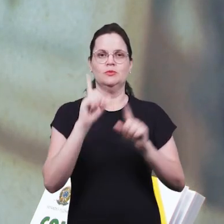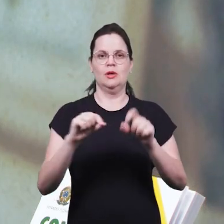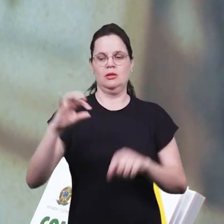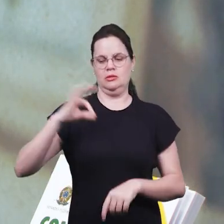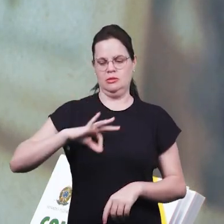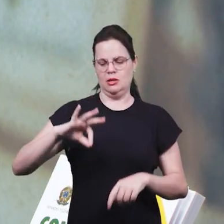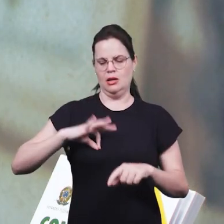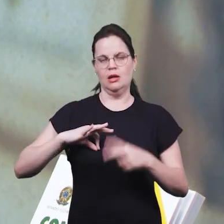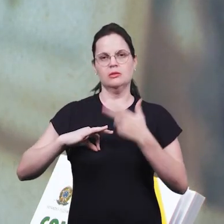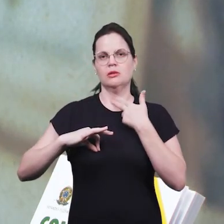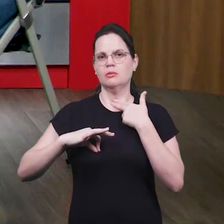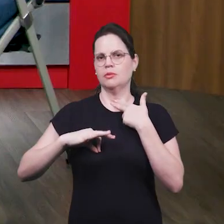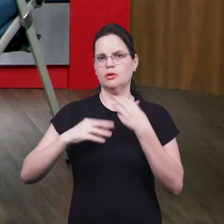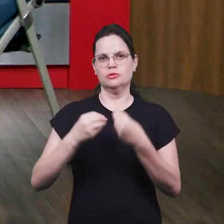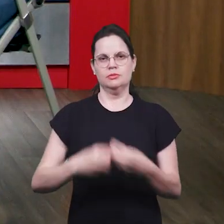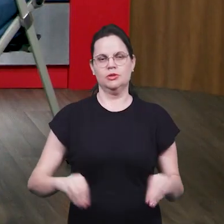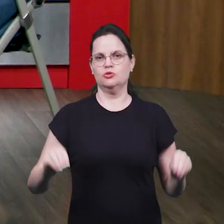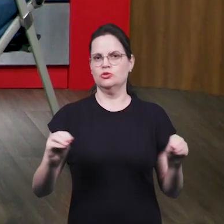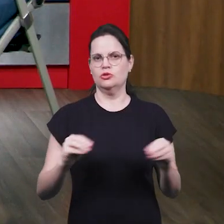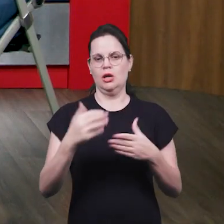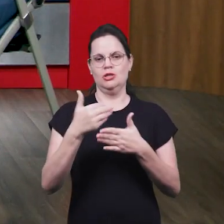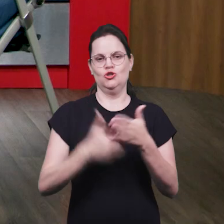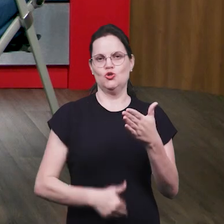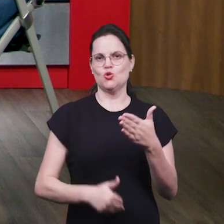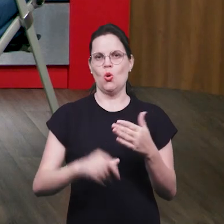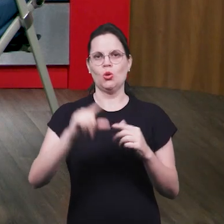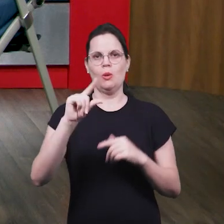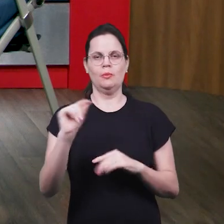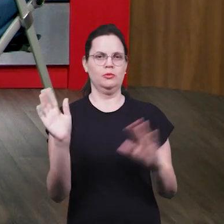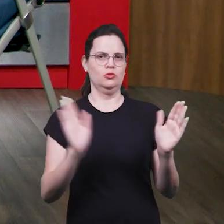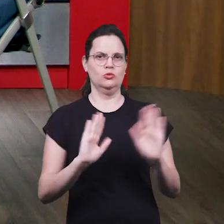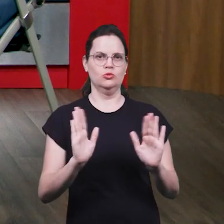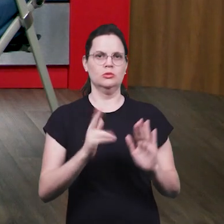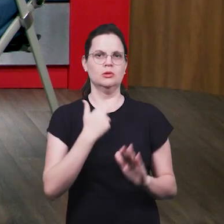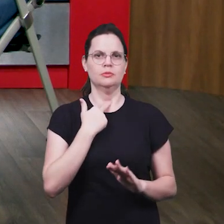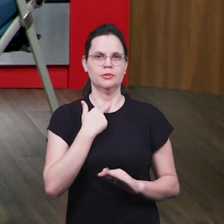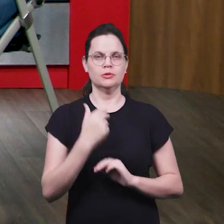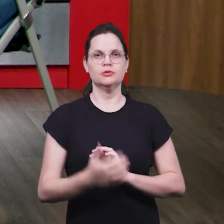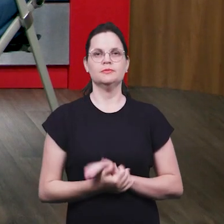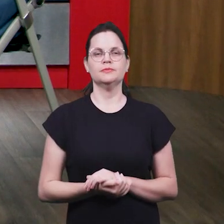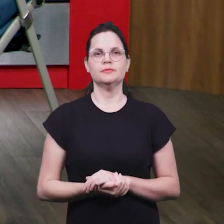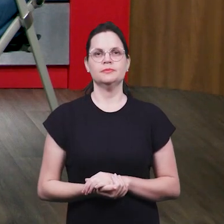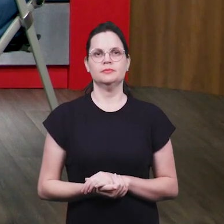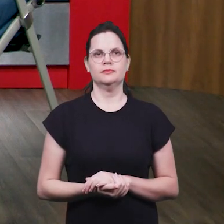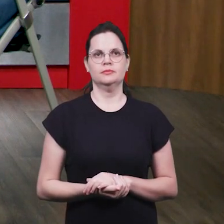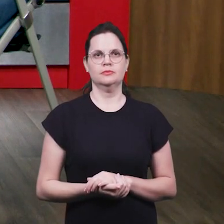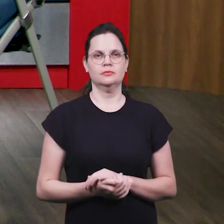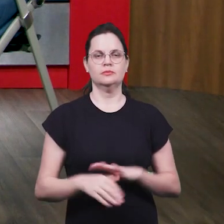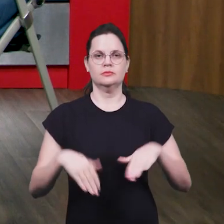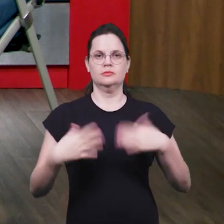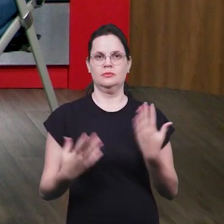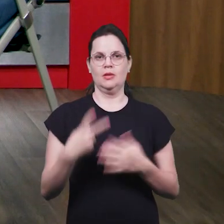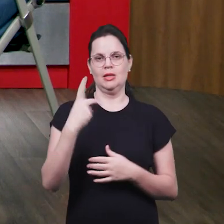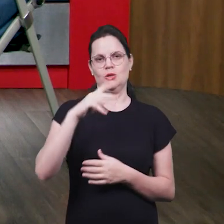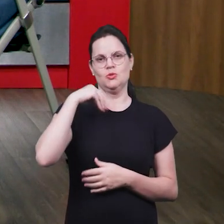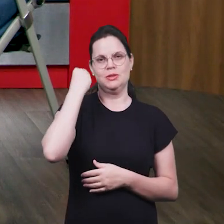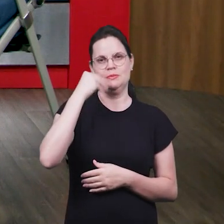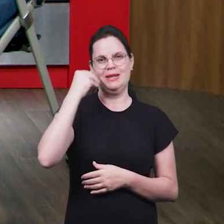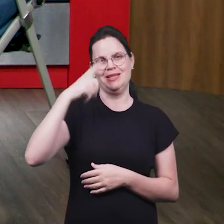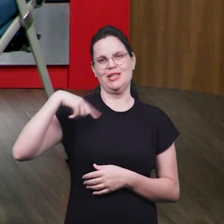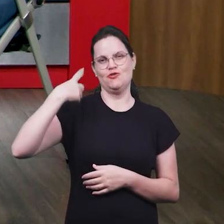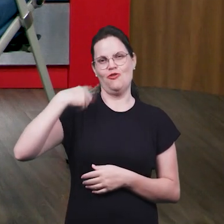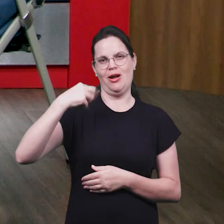não é prejudicado, mesmo que ela tenha que sair daquele ambiente insalubre. Doutor Álvaro, dentro da sua experiência como